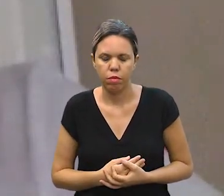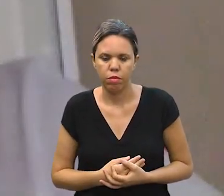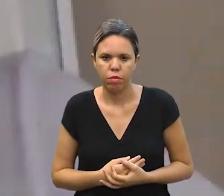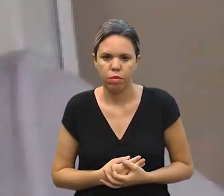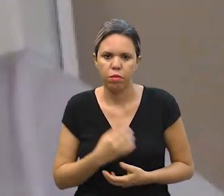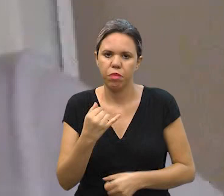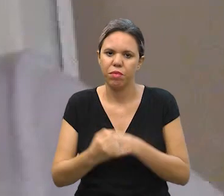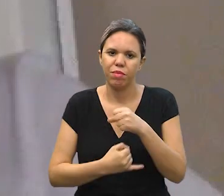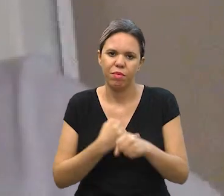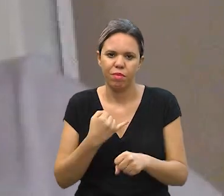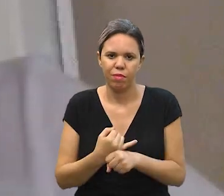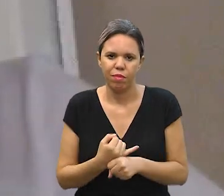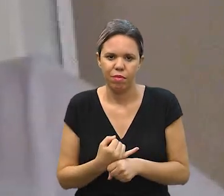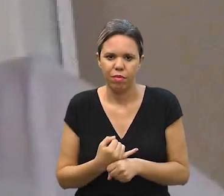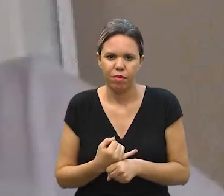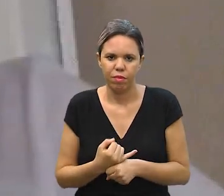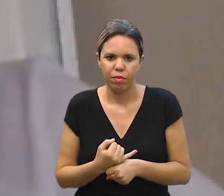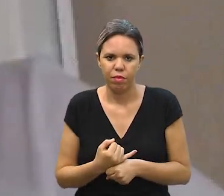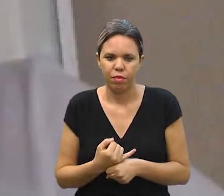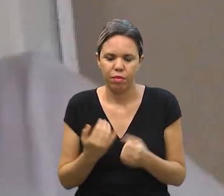e foi online, foi